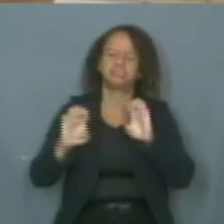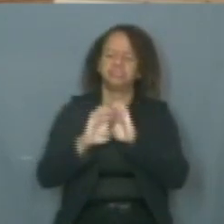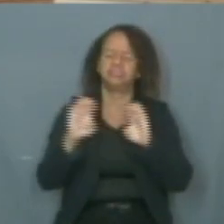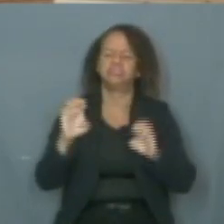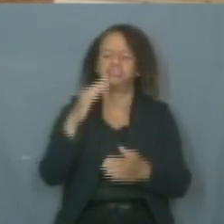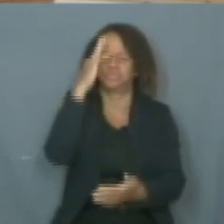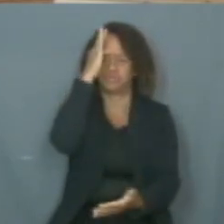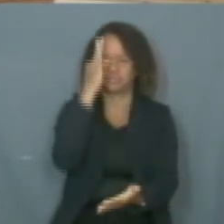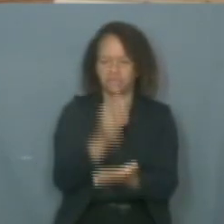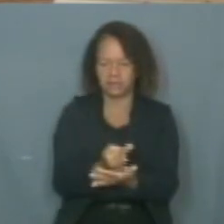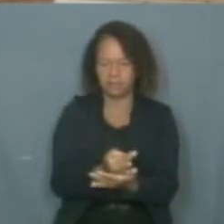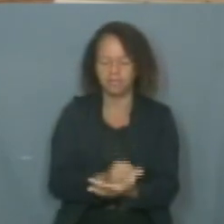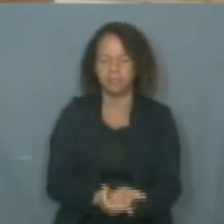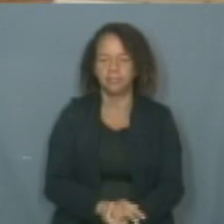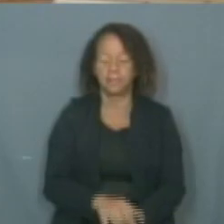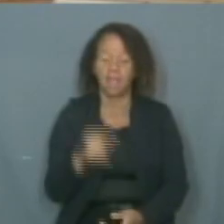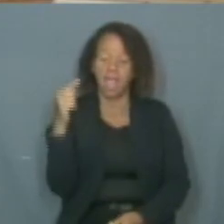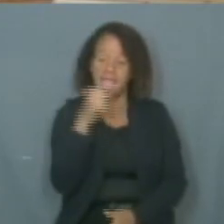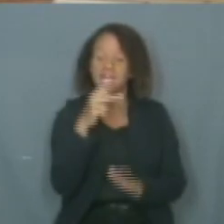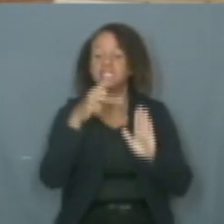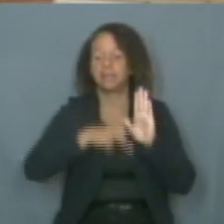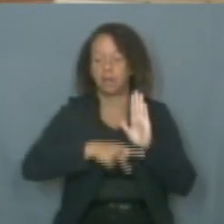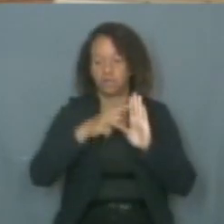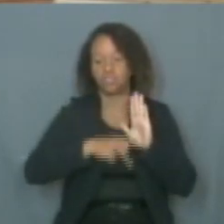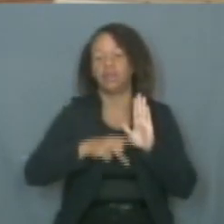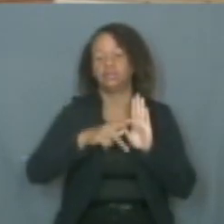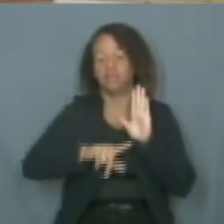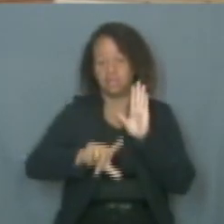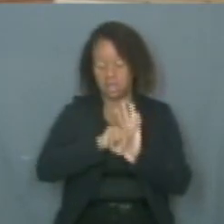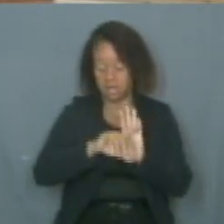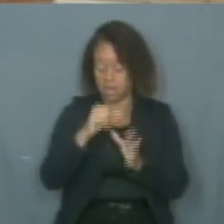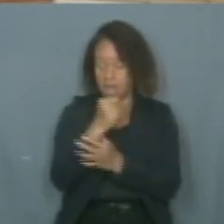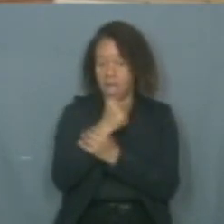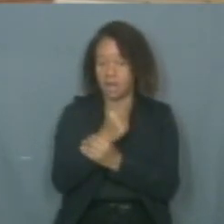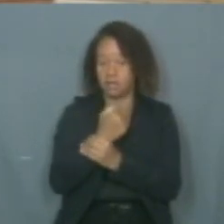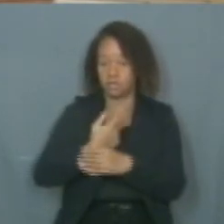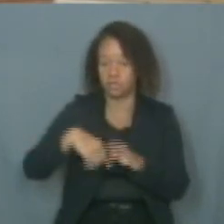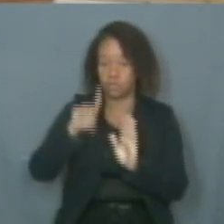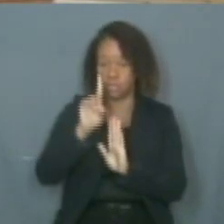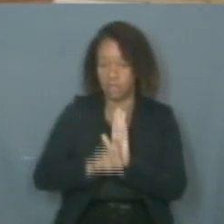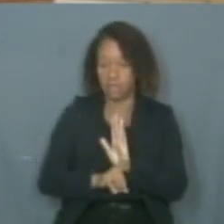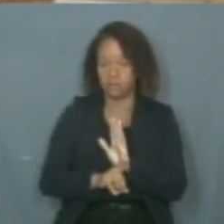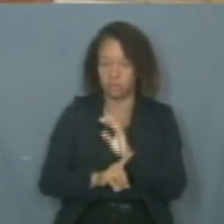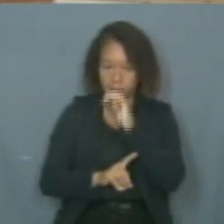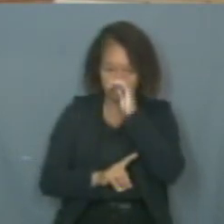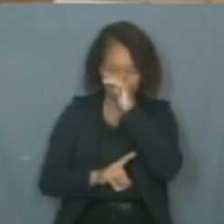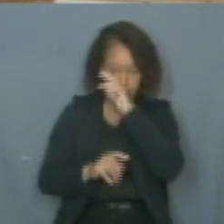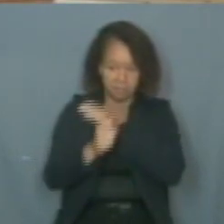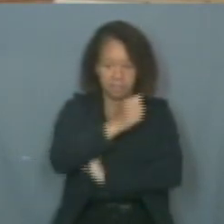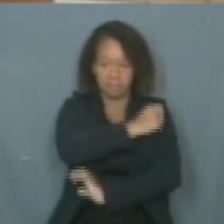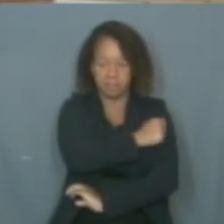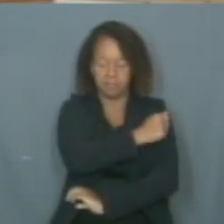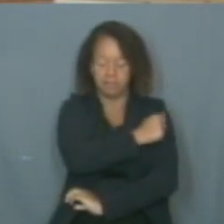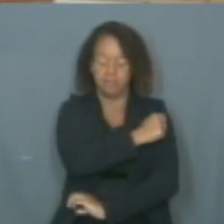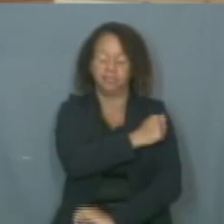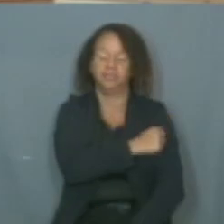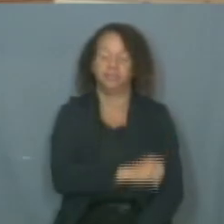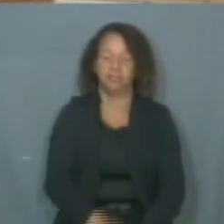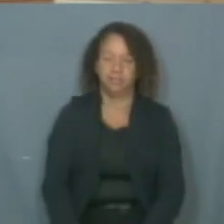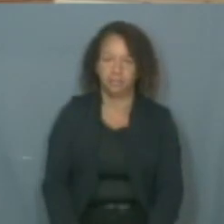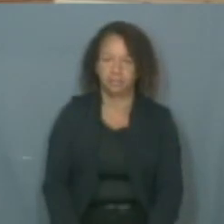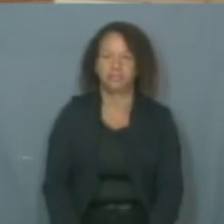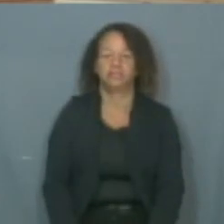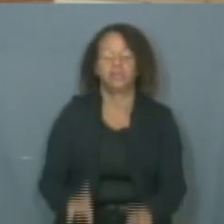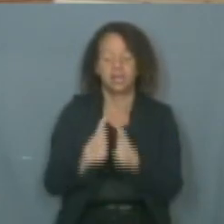fé. Esse projeto de lei quer garantir o direito dos estudantes